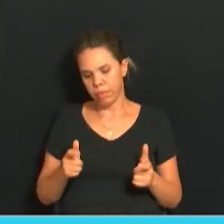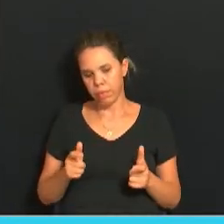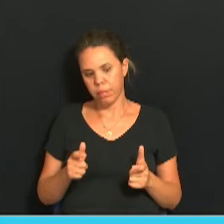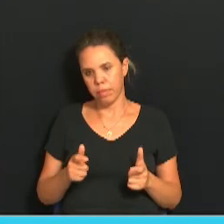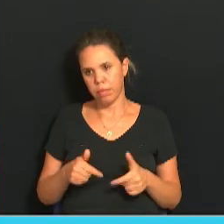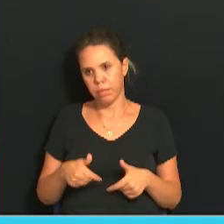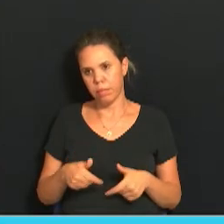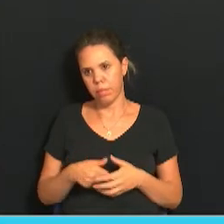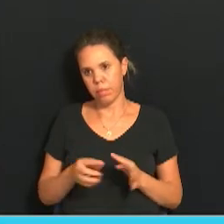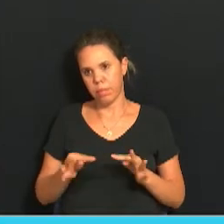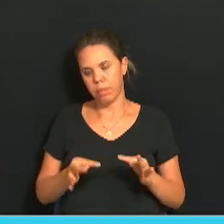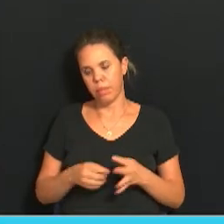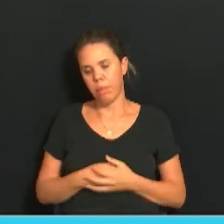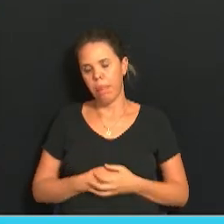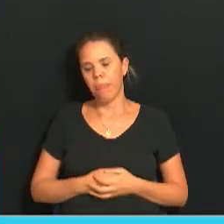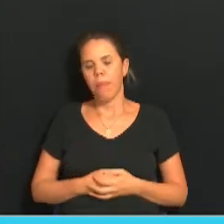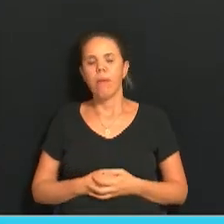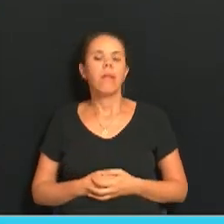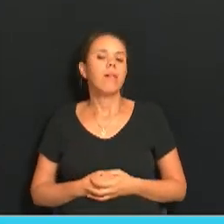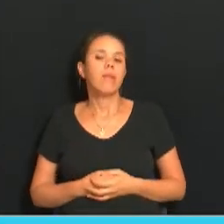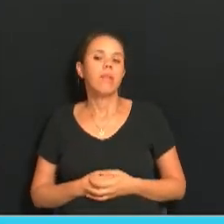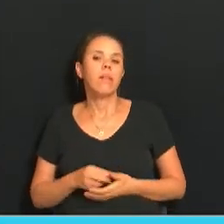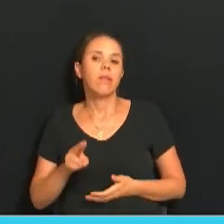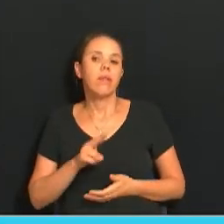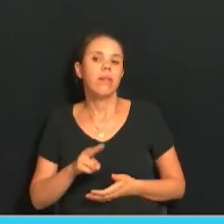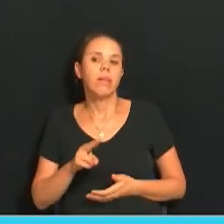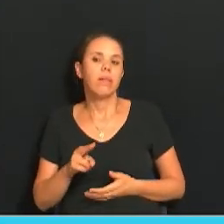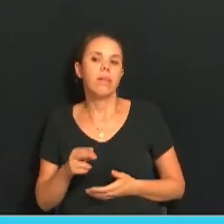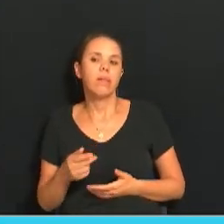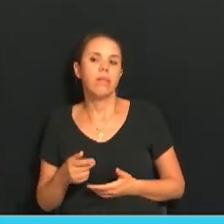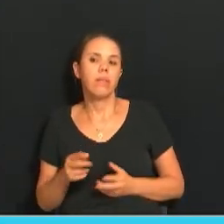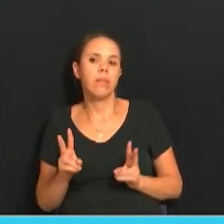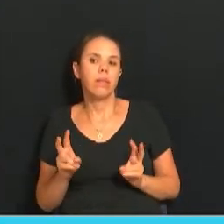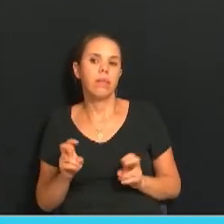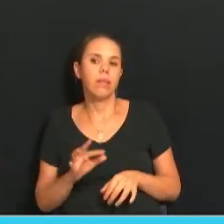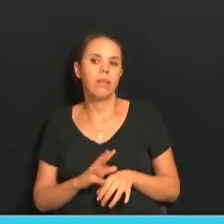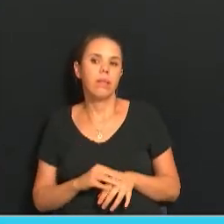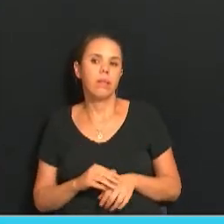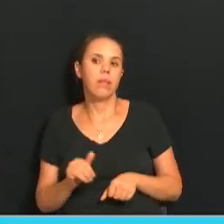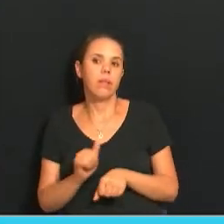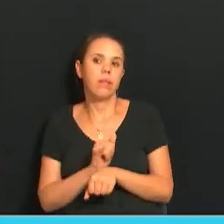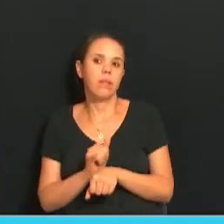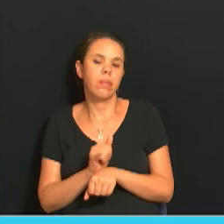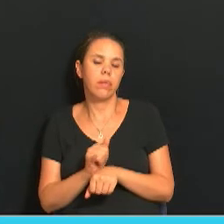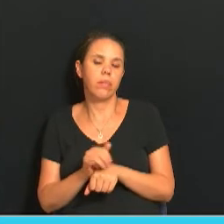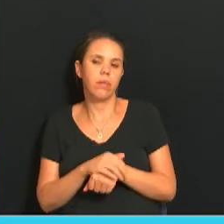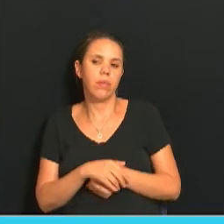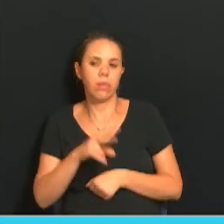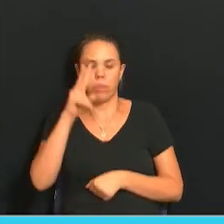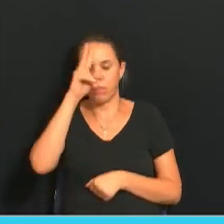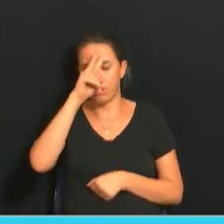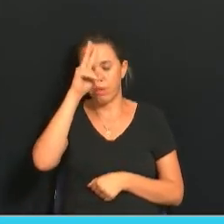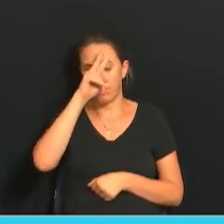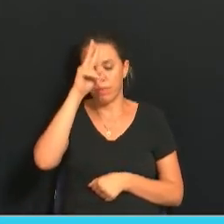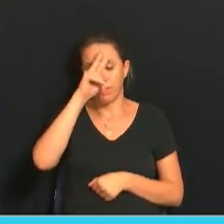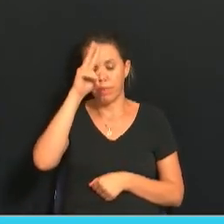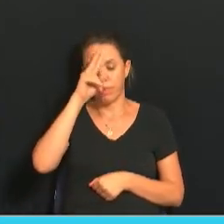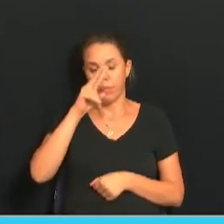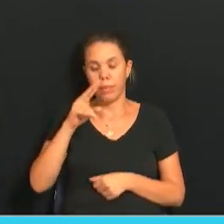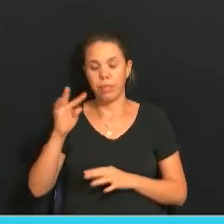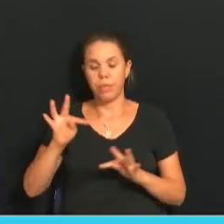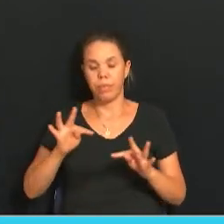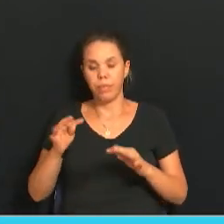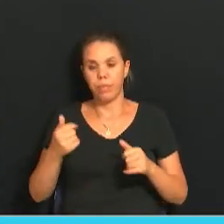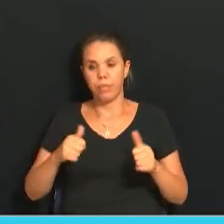intervenções terapêuticas nas doenças avançadas. Então, são essas estratégias, lembrando que o diagnóstico precoce é o